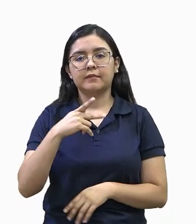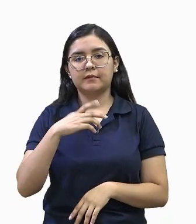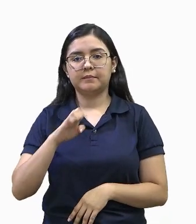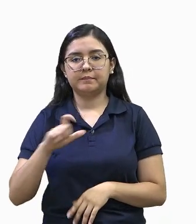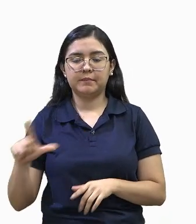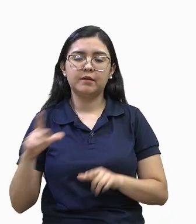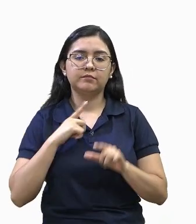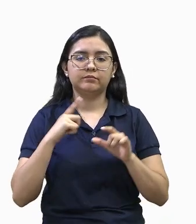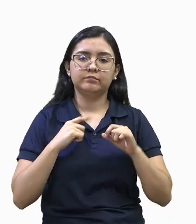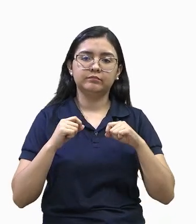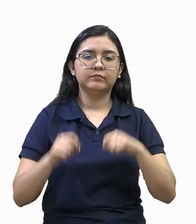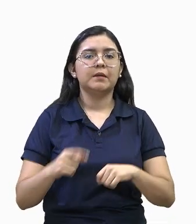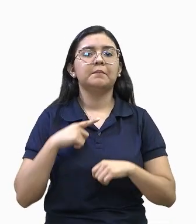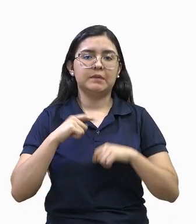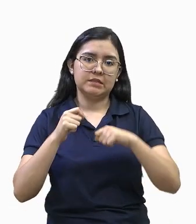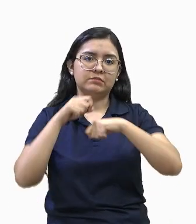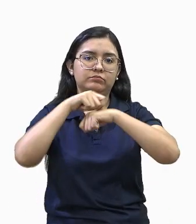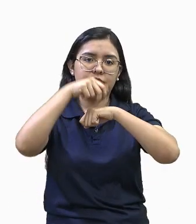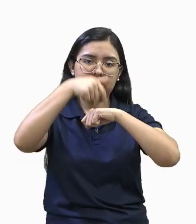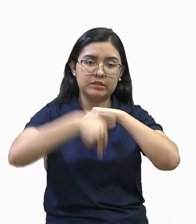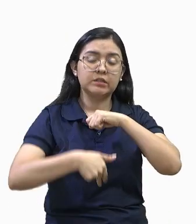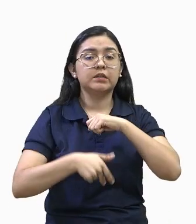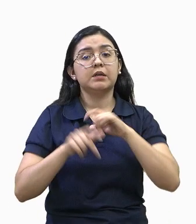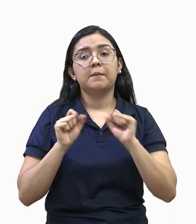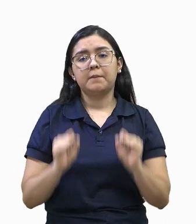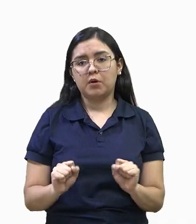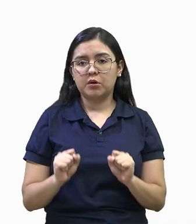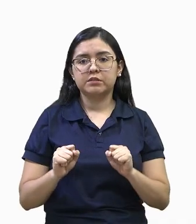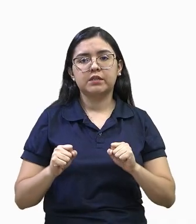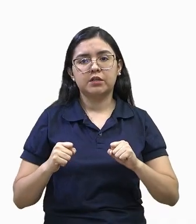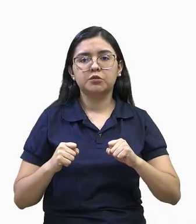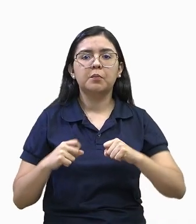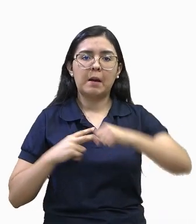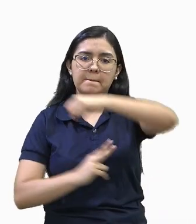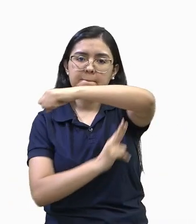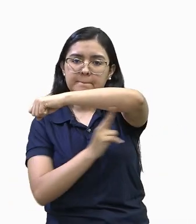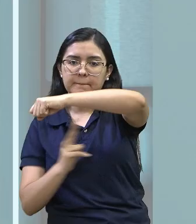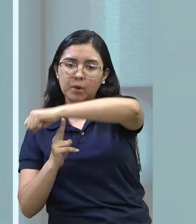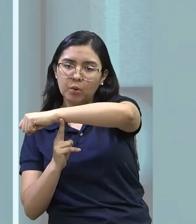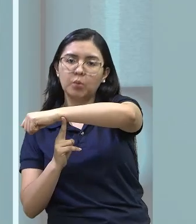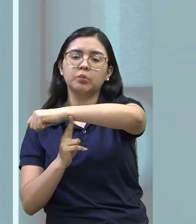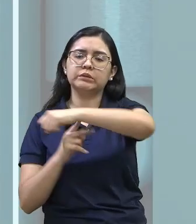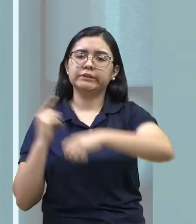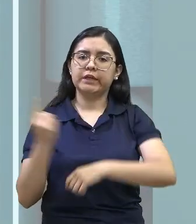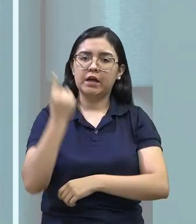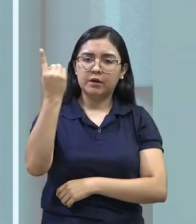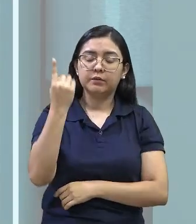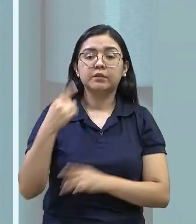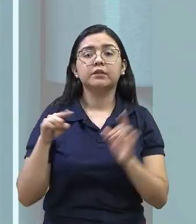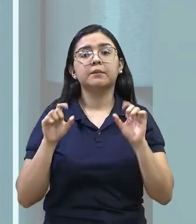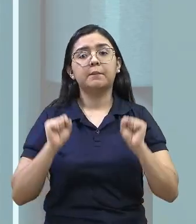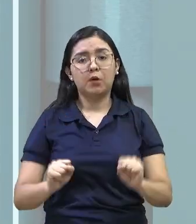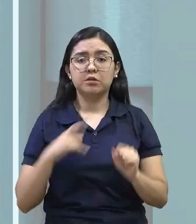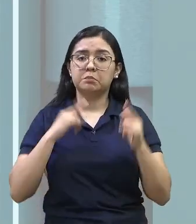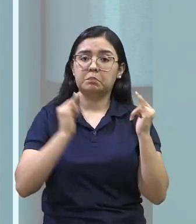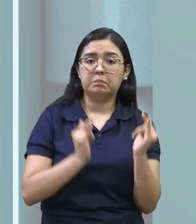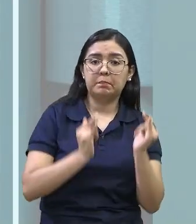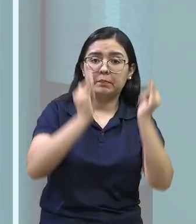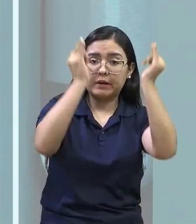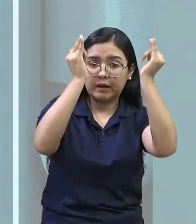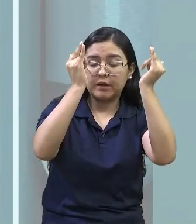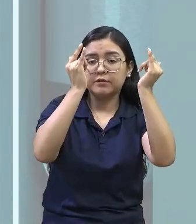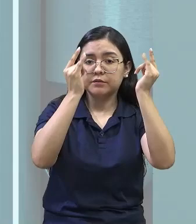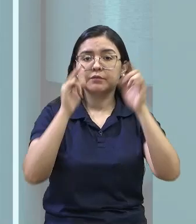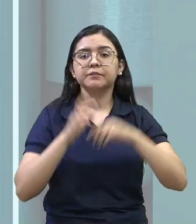você descer grandes alturas. Pode ser de uma ponte bem grande, bem alta, né? Pode ser de um prédio enorme, pode